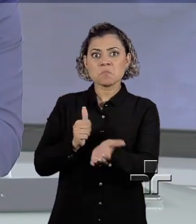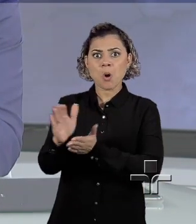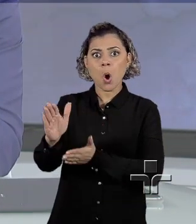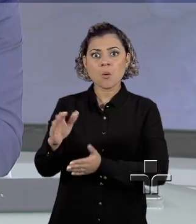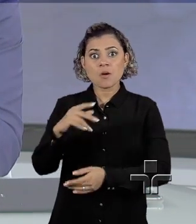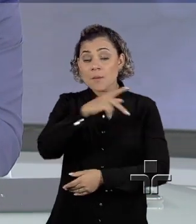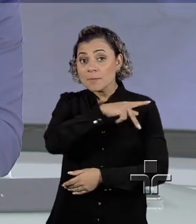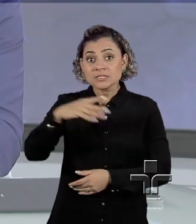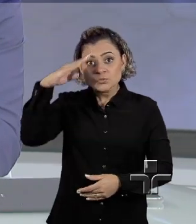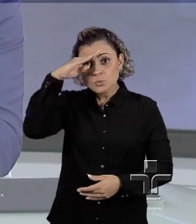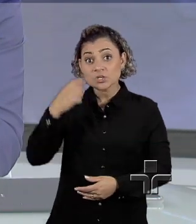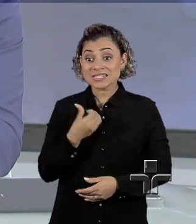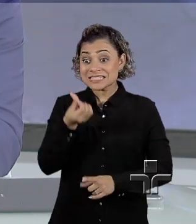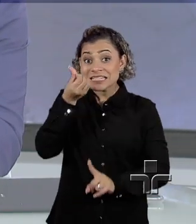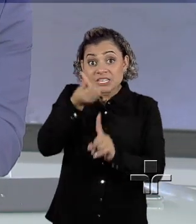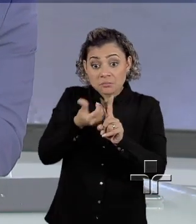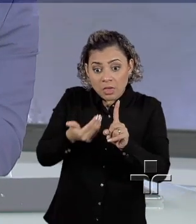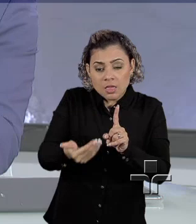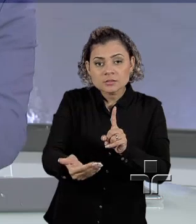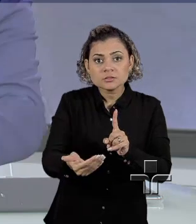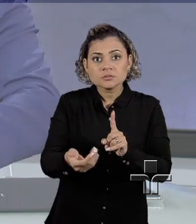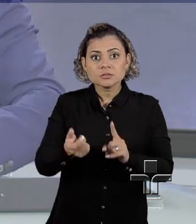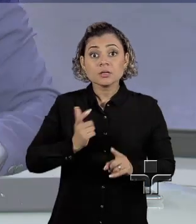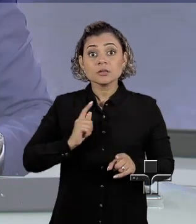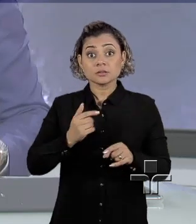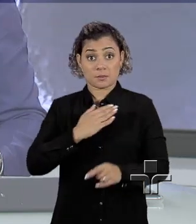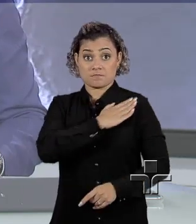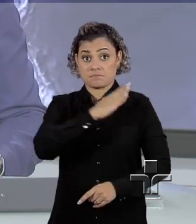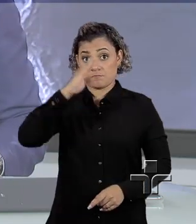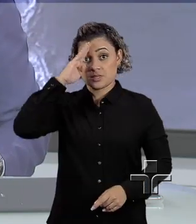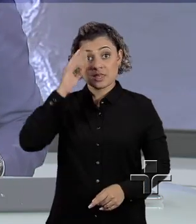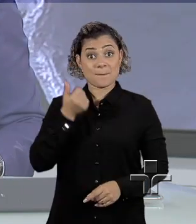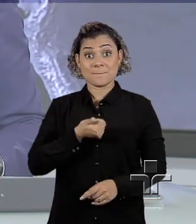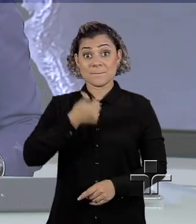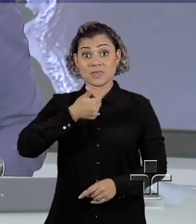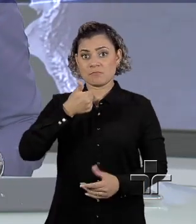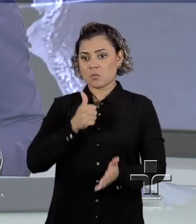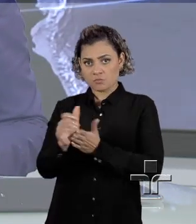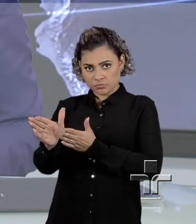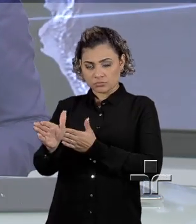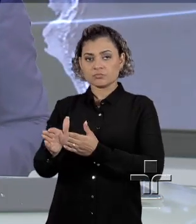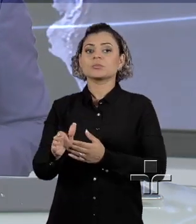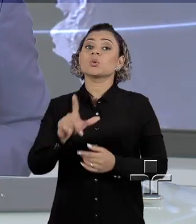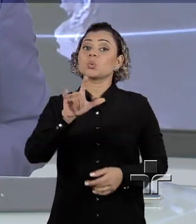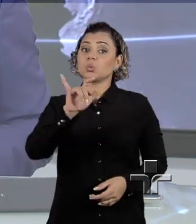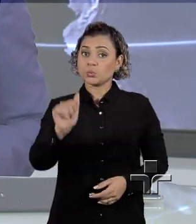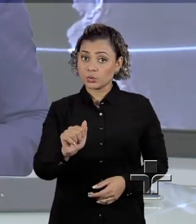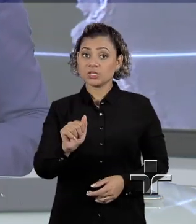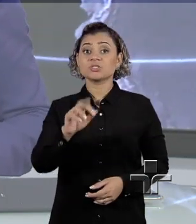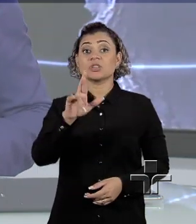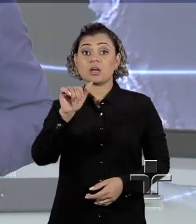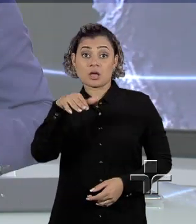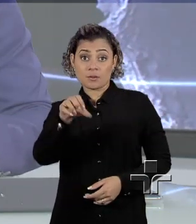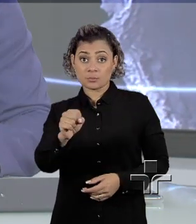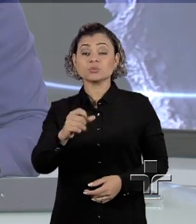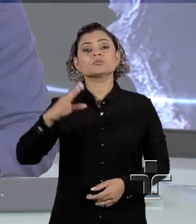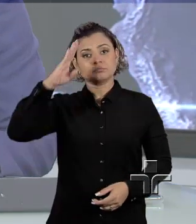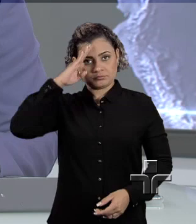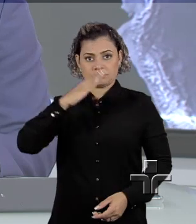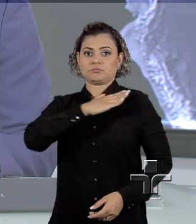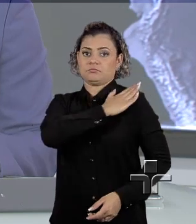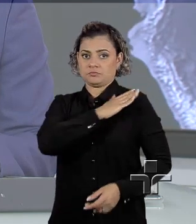menos de 6 meses e é a primeira baixa de um militar. O general Luiz Eduardo Ramos Batista Pereira, comandante militar